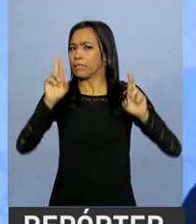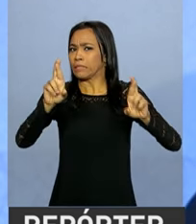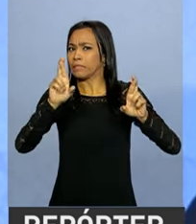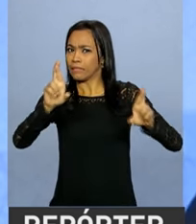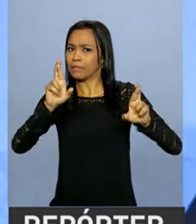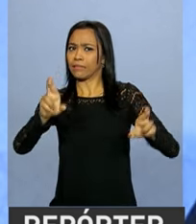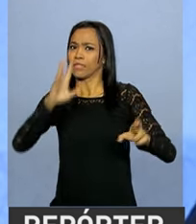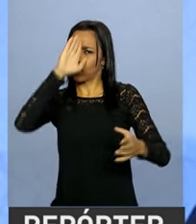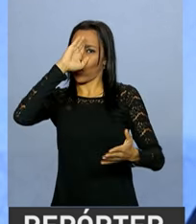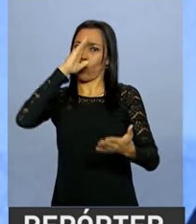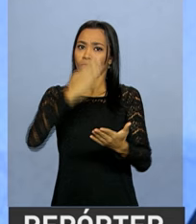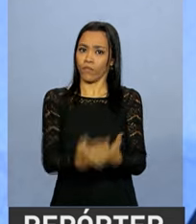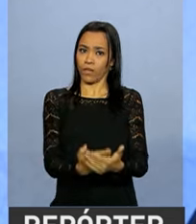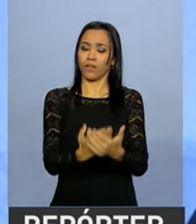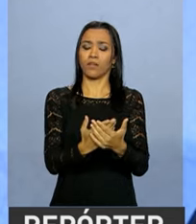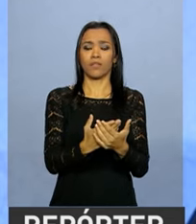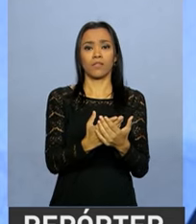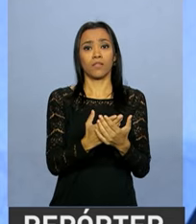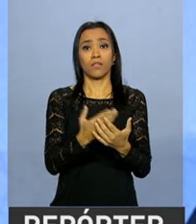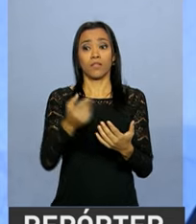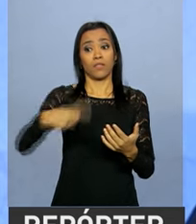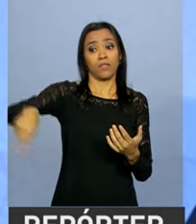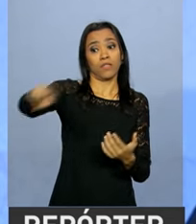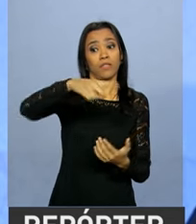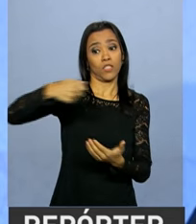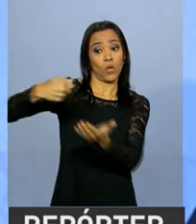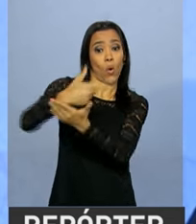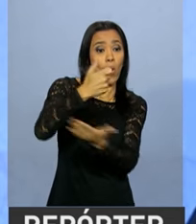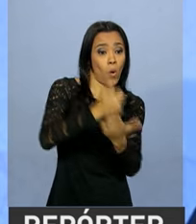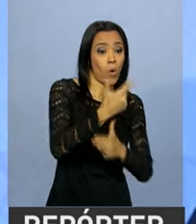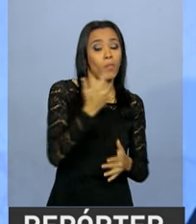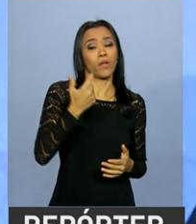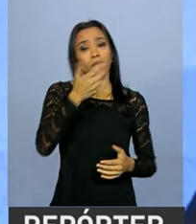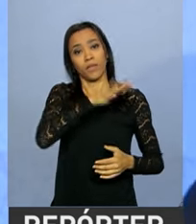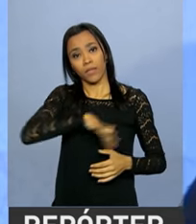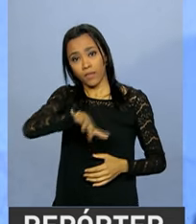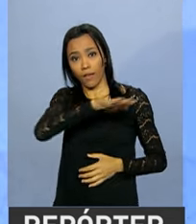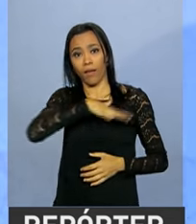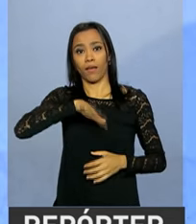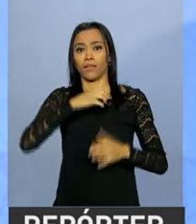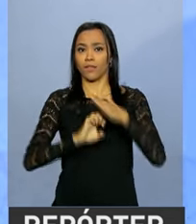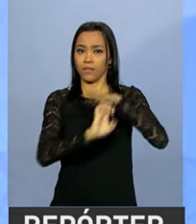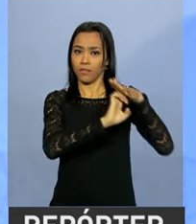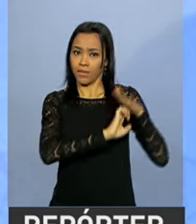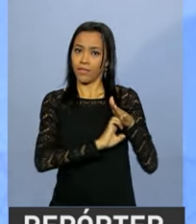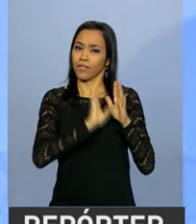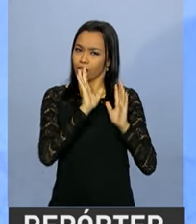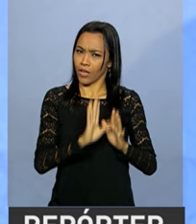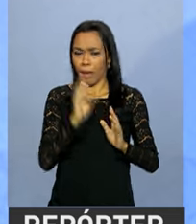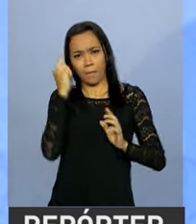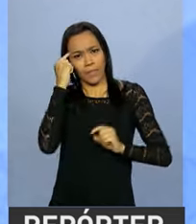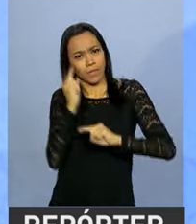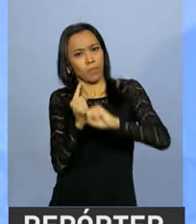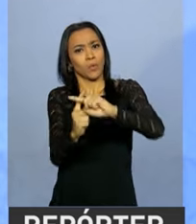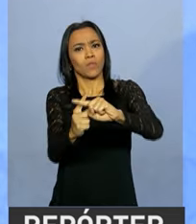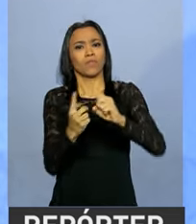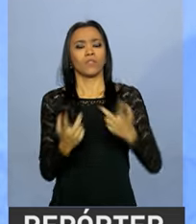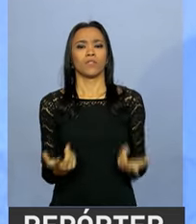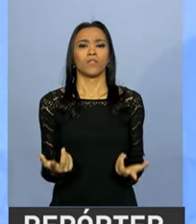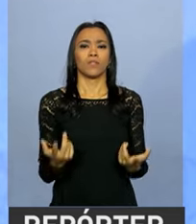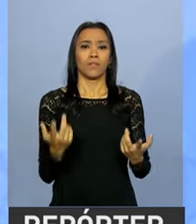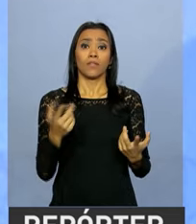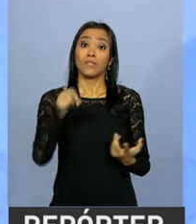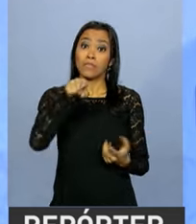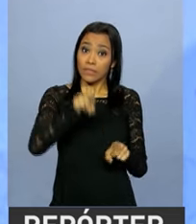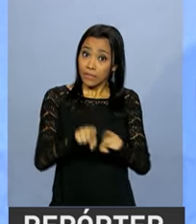expectativa e confiança, tanto do consumidor quanto do setor produtivo, já dão sinais positivos. A trégua